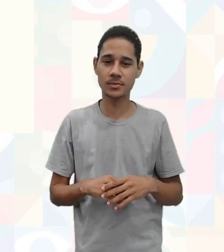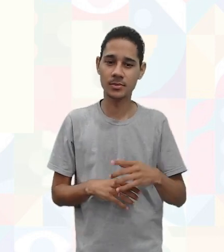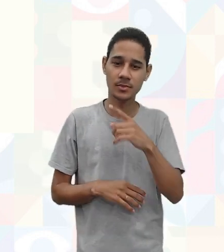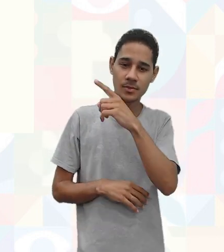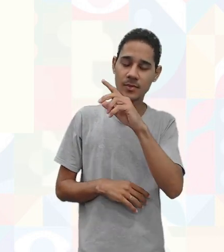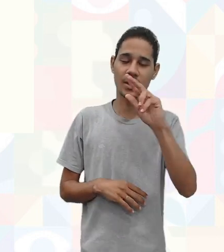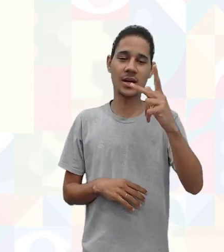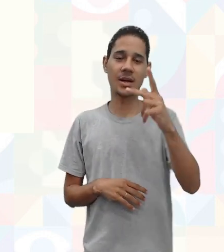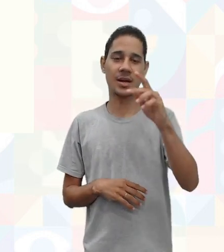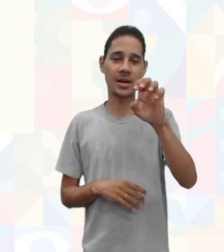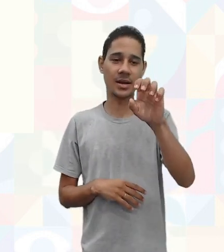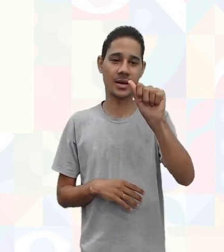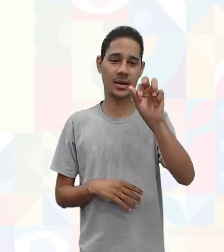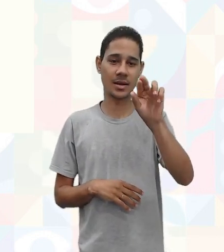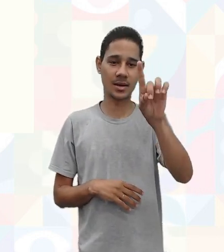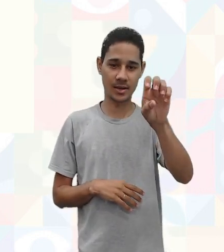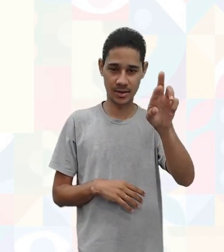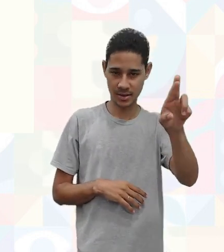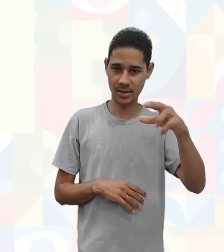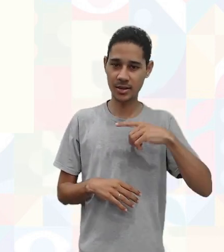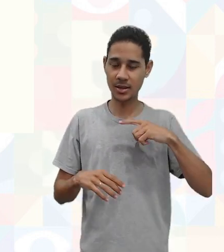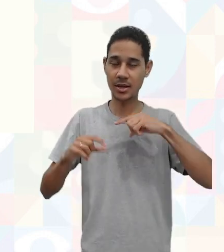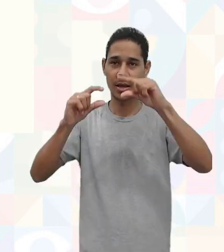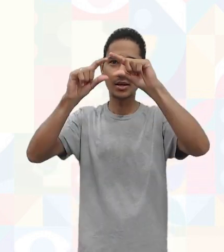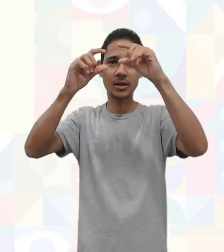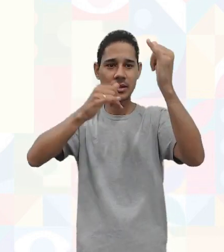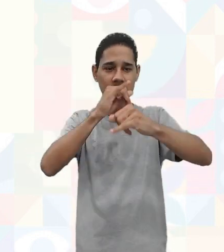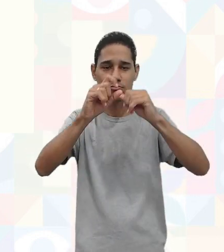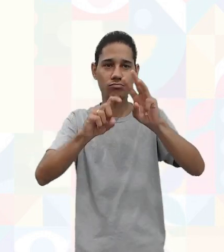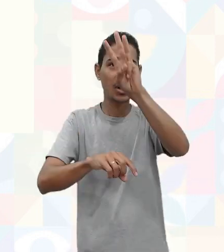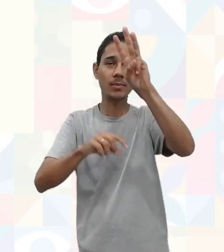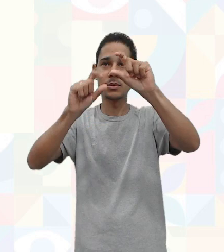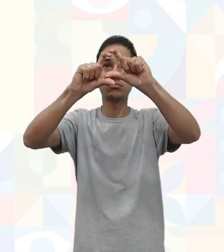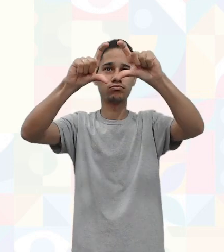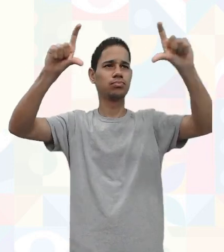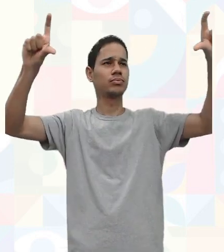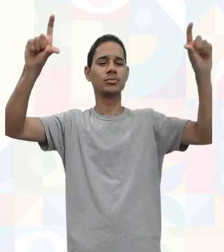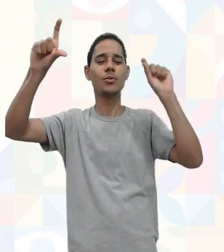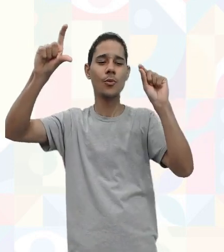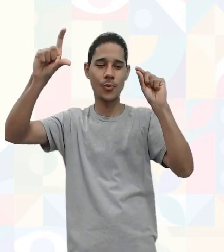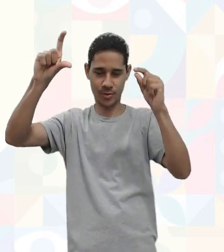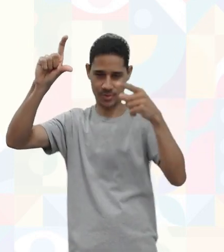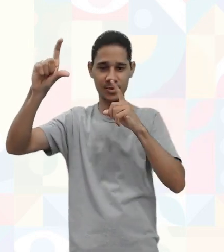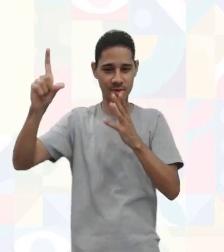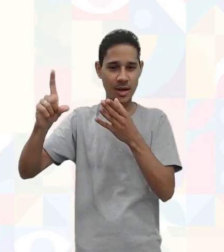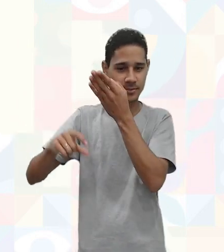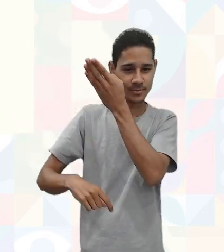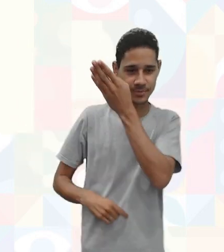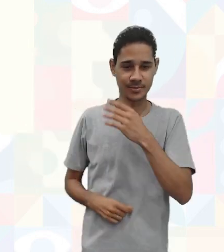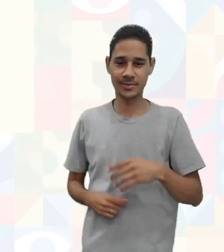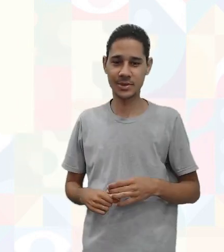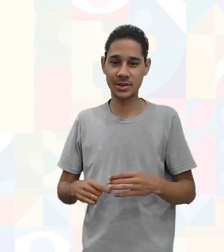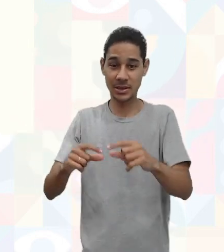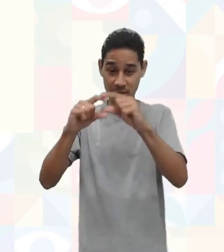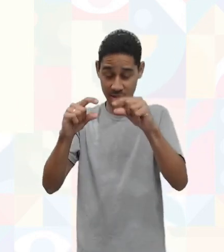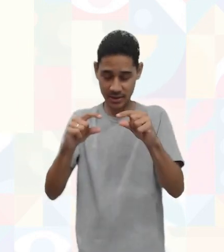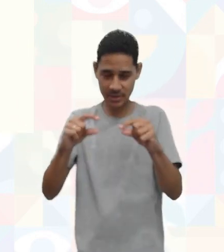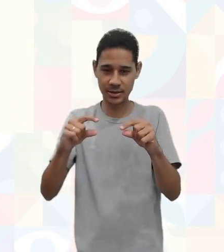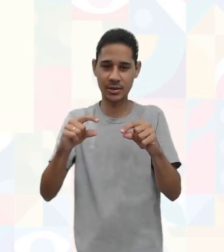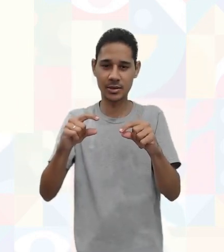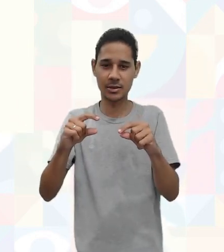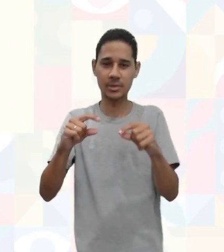header o cabeçalho da página com o meu site, certo? Temos a barra de